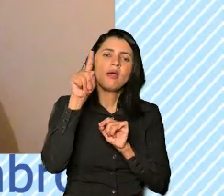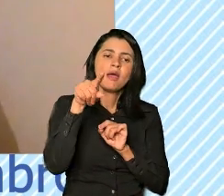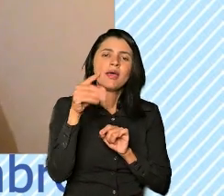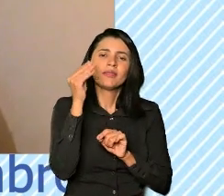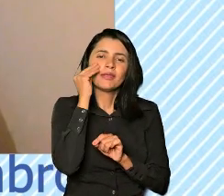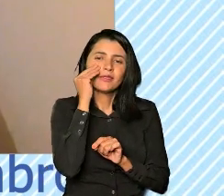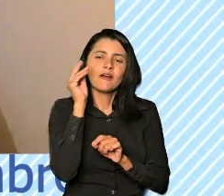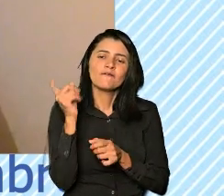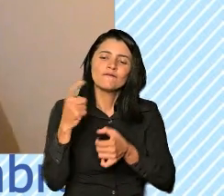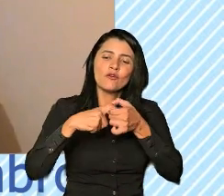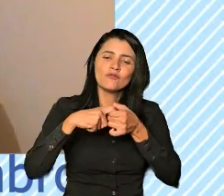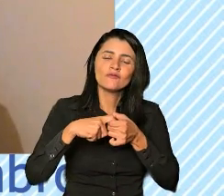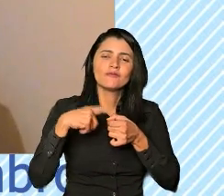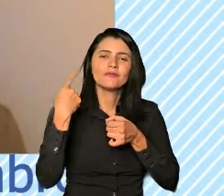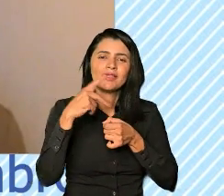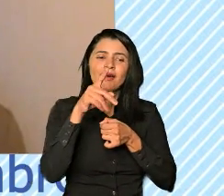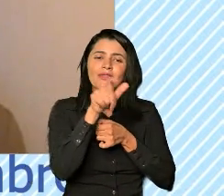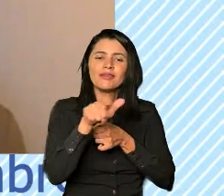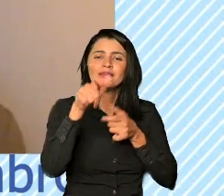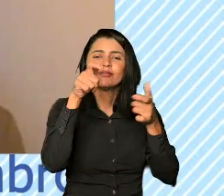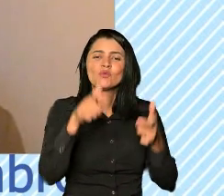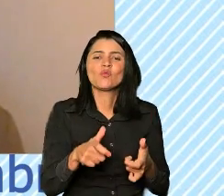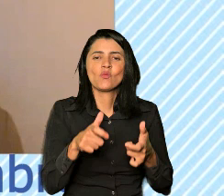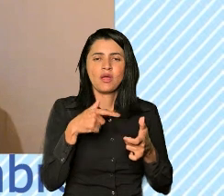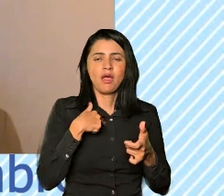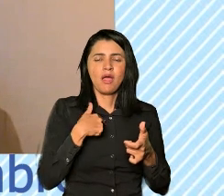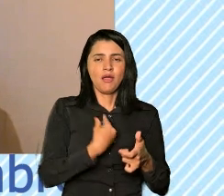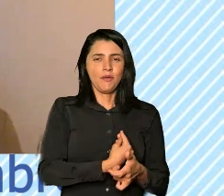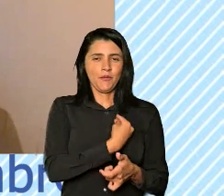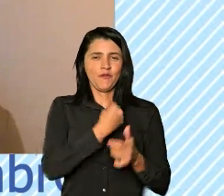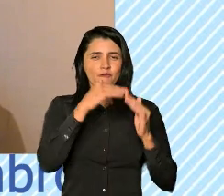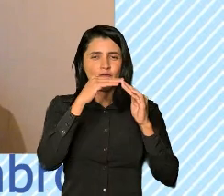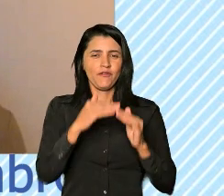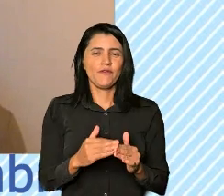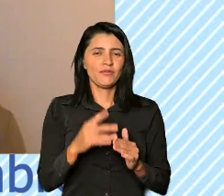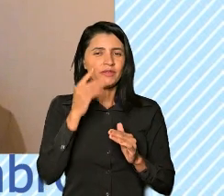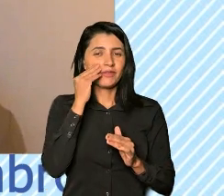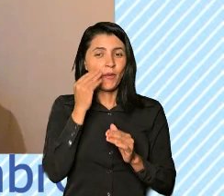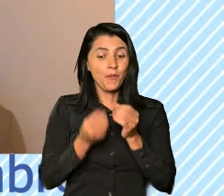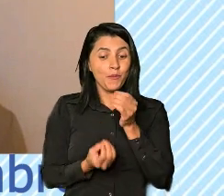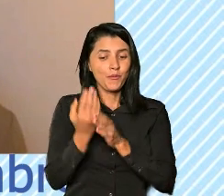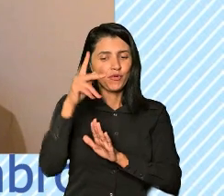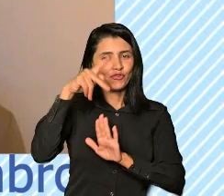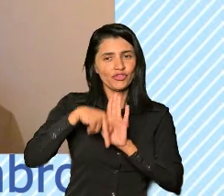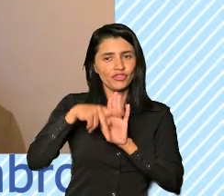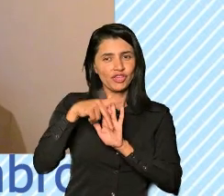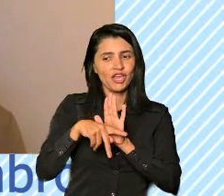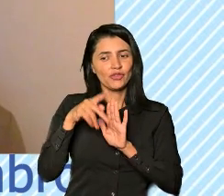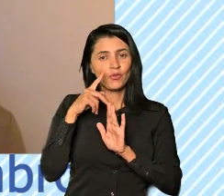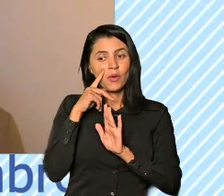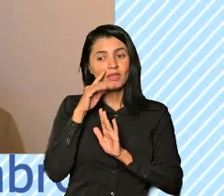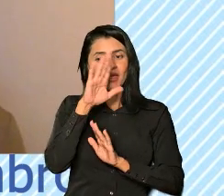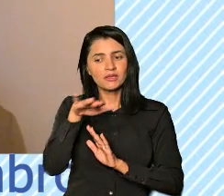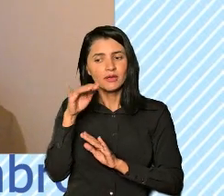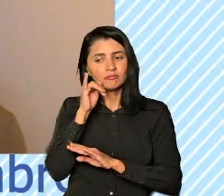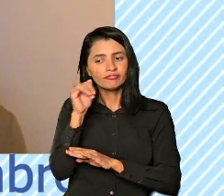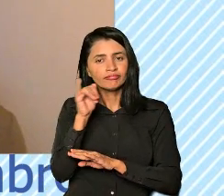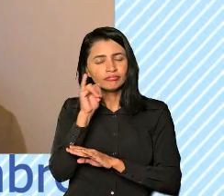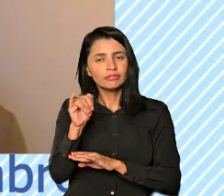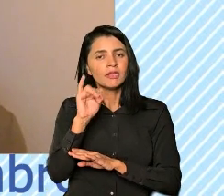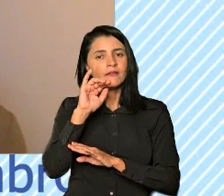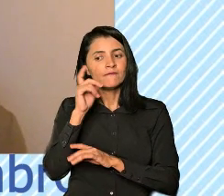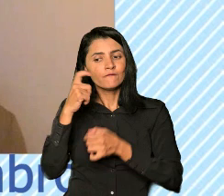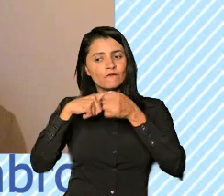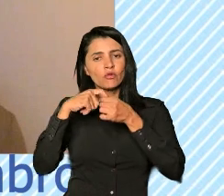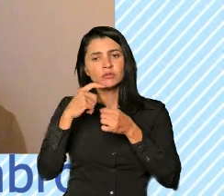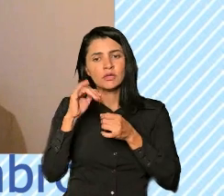tentar resgatar nesse bairro que eu moro, a gente tentar fazer um projeto no sentido de levar as crianças e tentar buscar esse